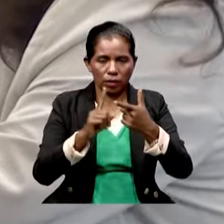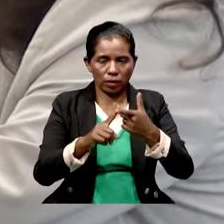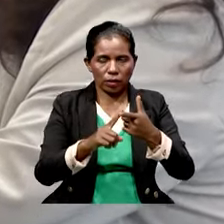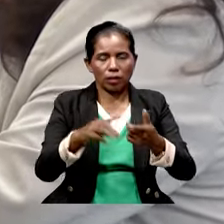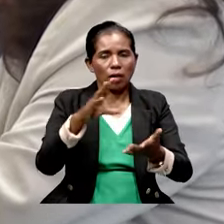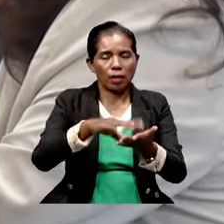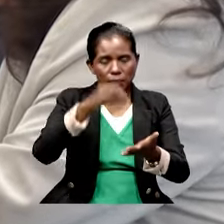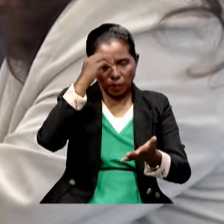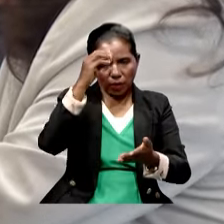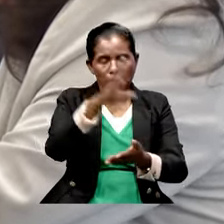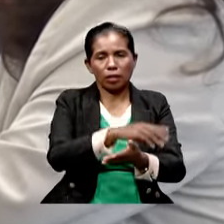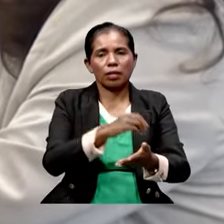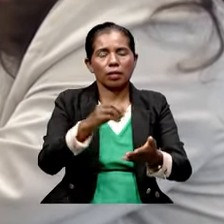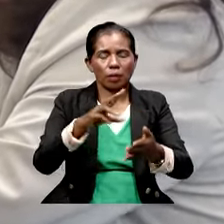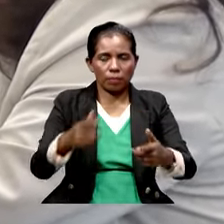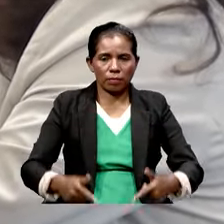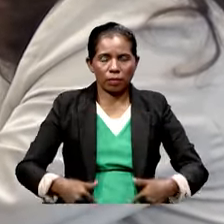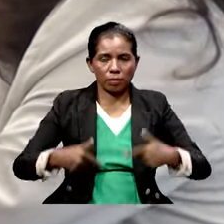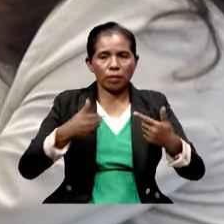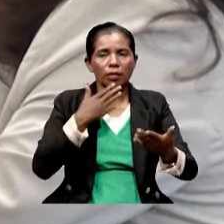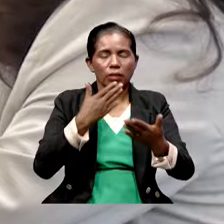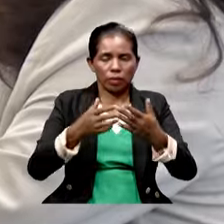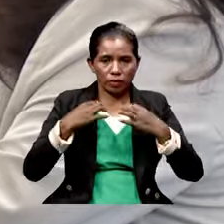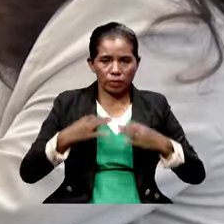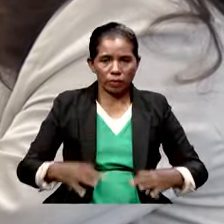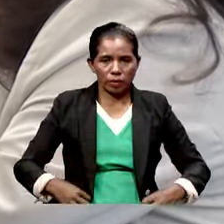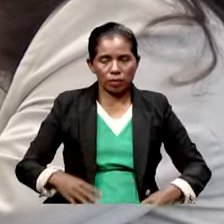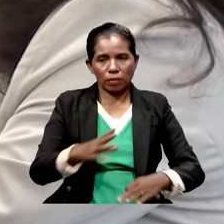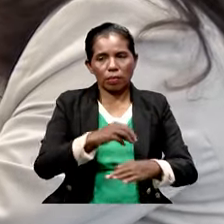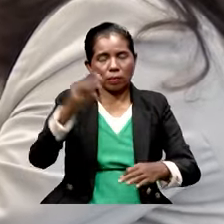literacia digital, no moristia físico, no mental, equipa cobertura GMN.